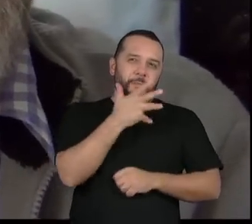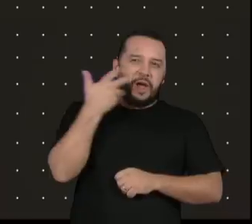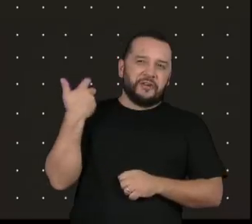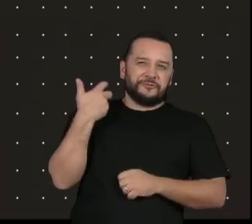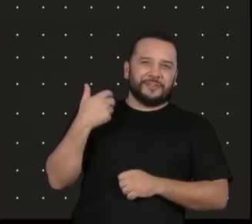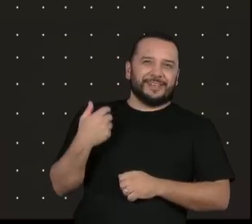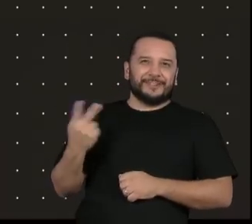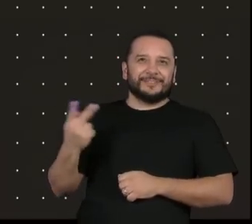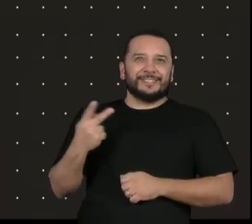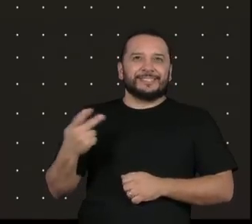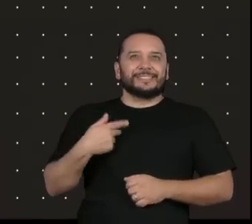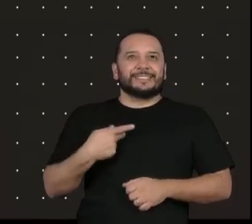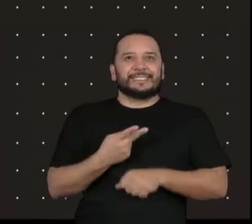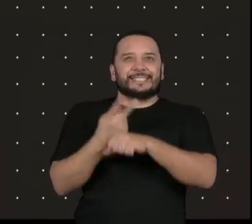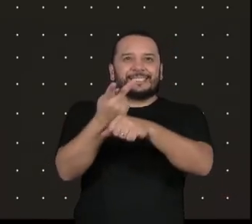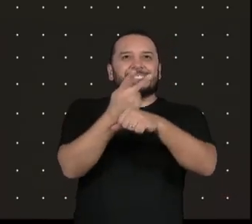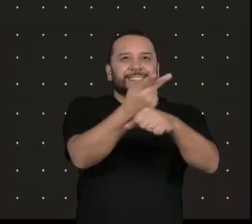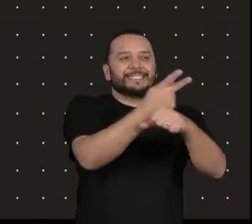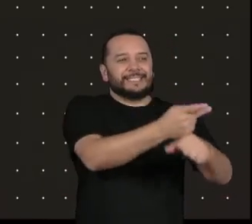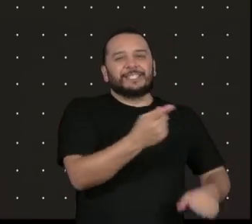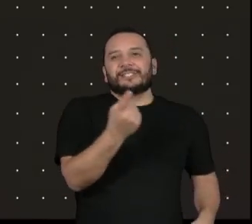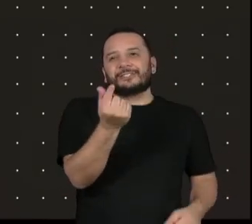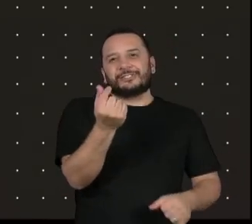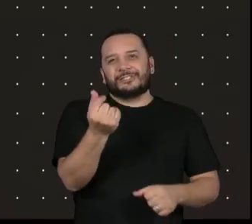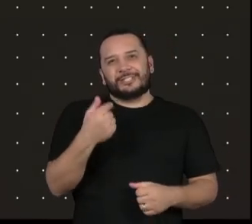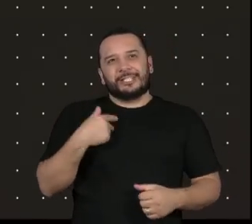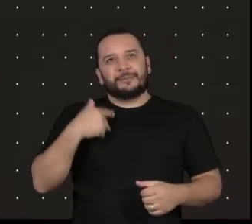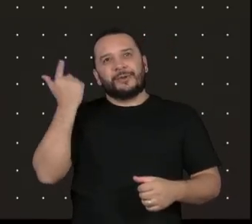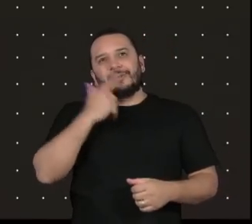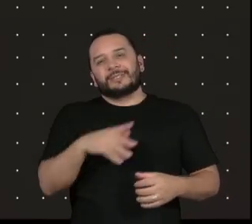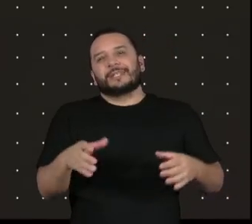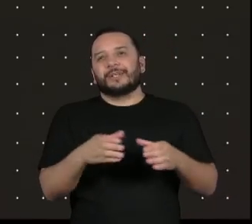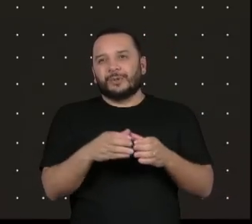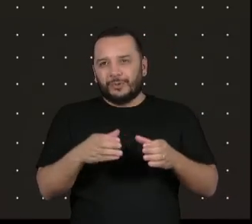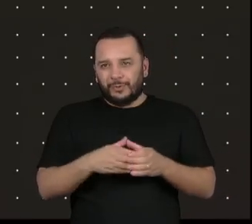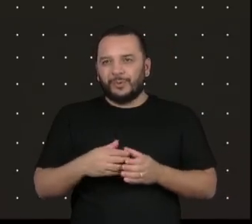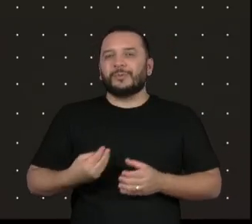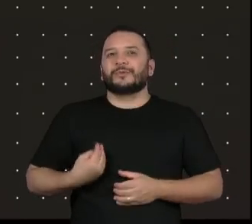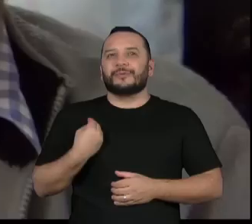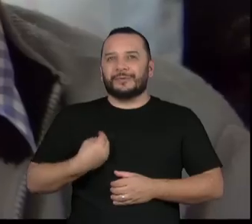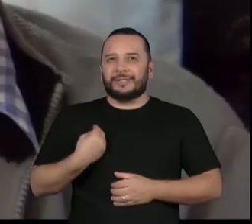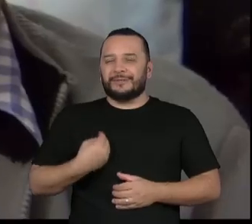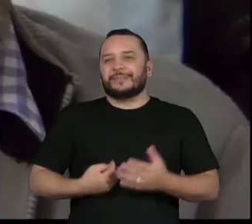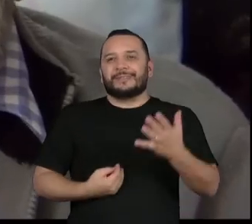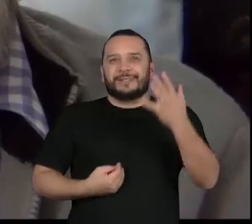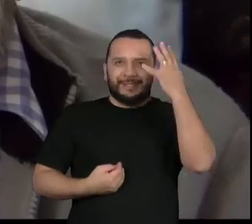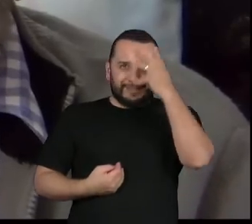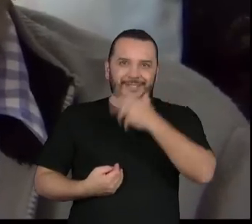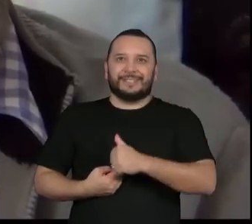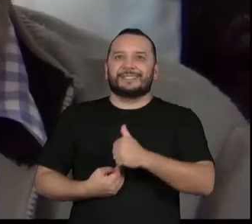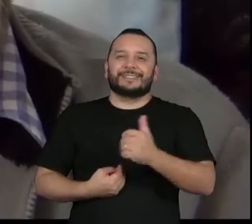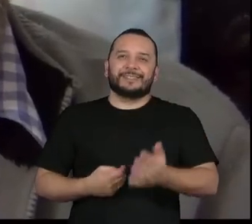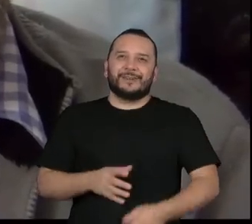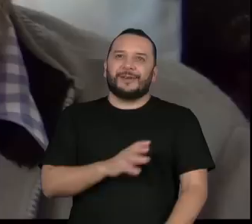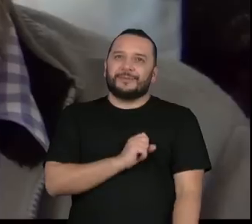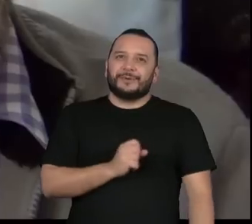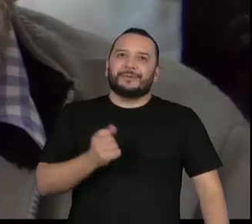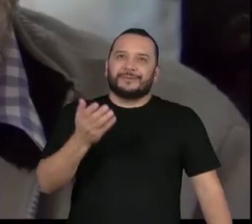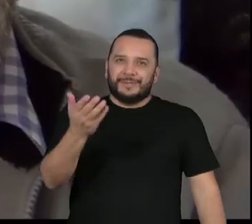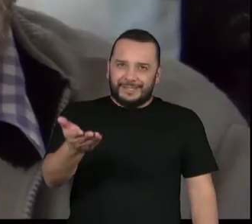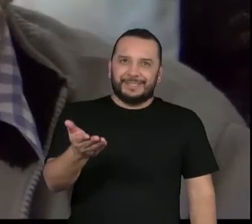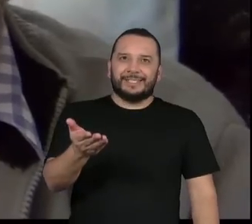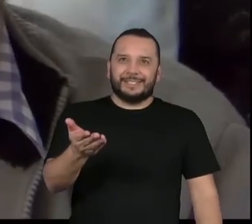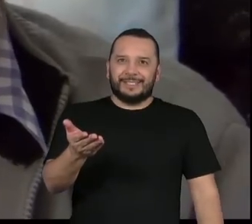aí buscando dinheiro em toda parte para poder manter o nosso grupo vivo. Linda, eu tenho um grande amor por você,